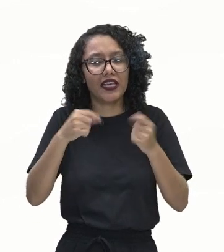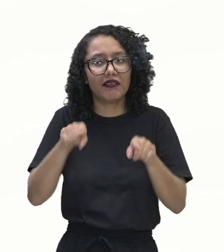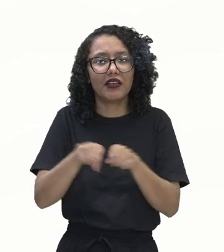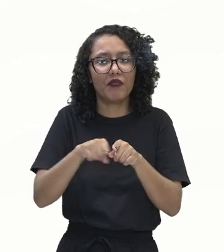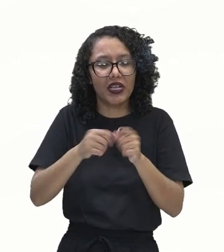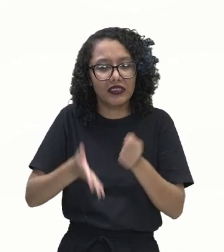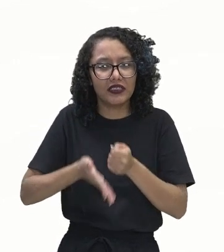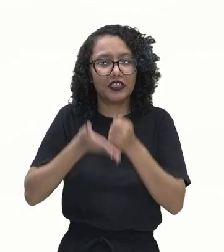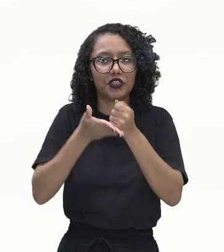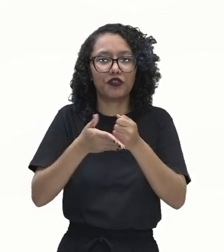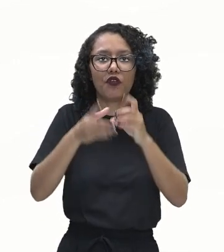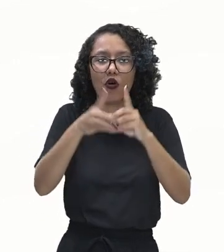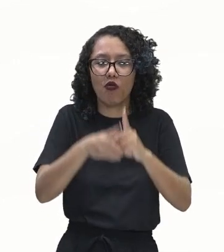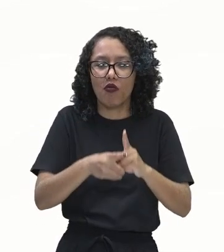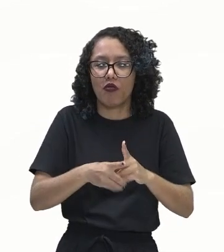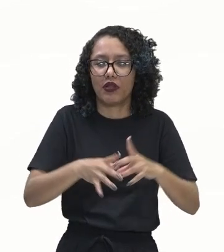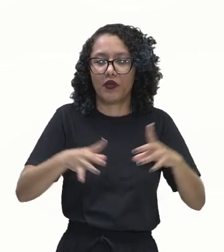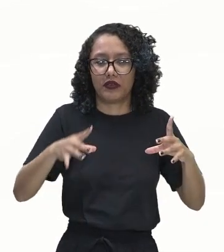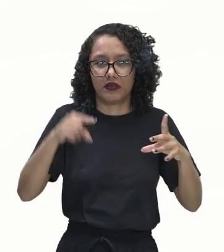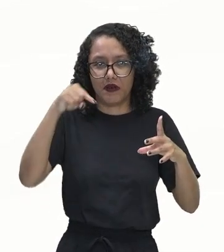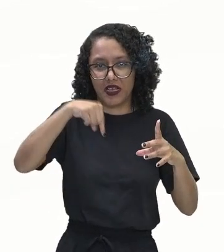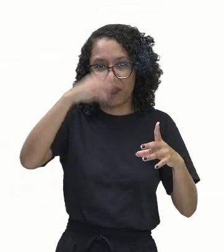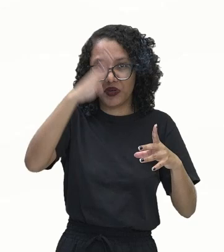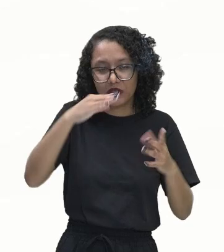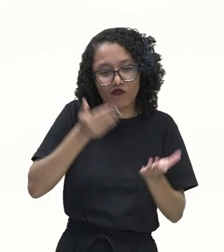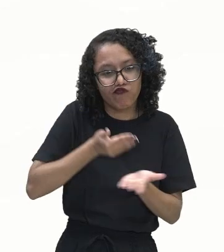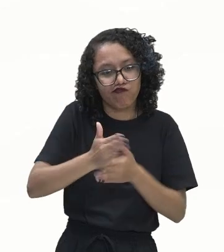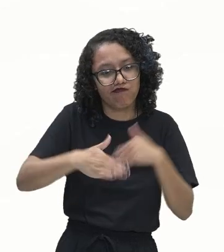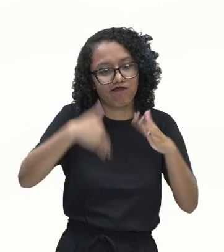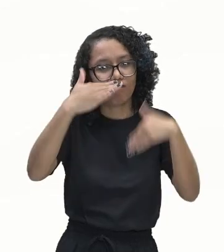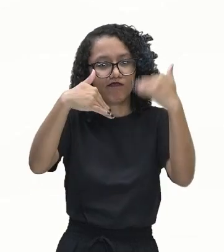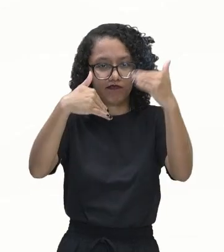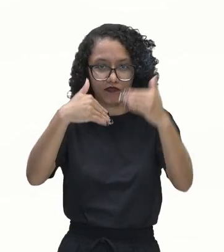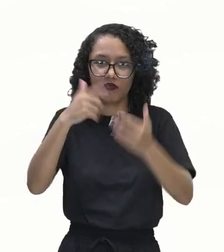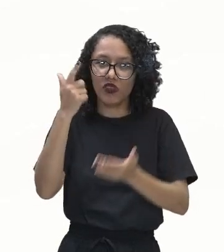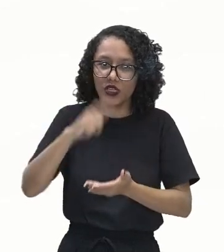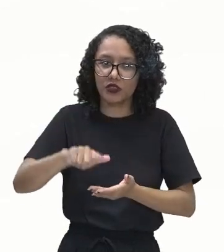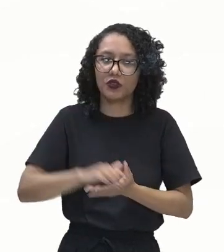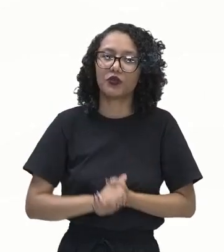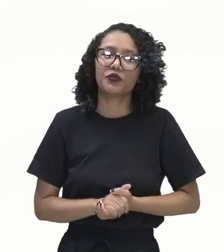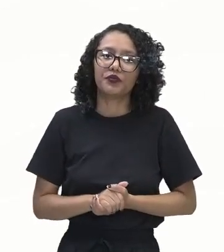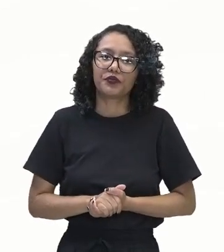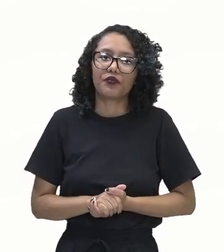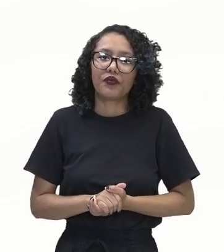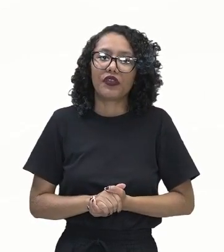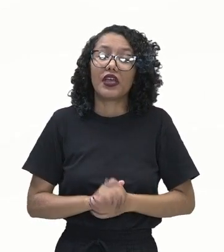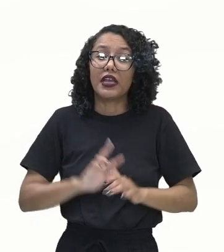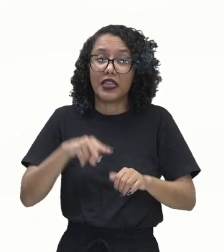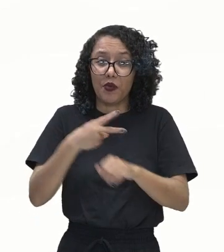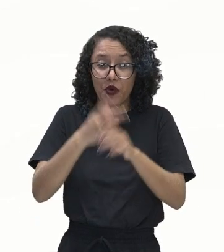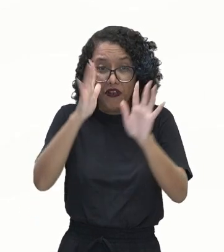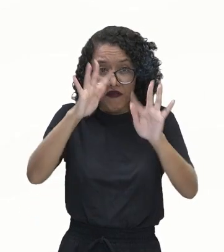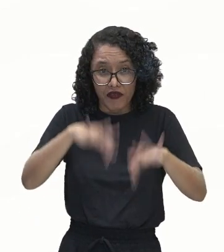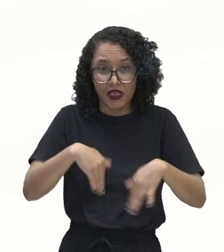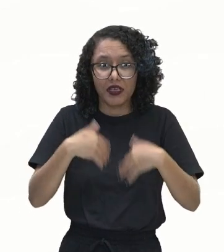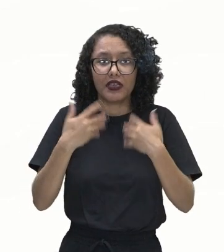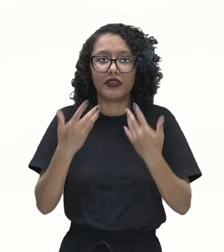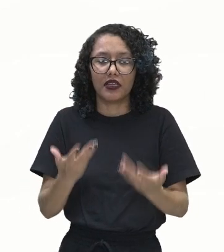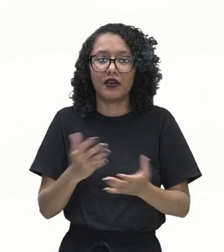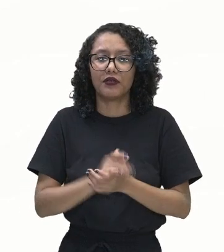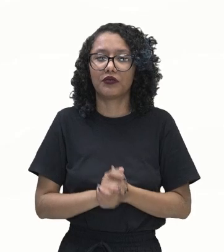do país. E após a ditadura militar, com a redemocratização, os